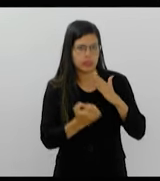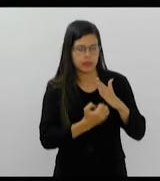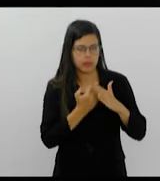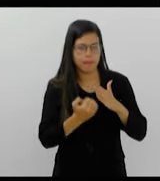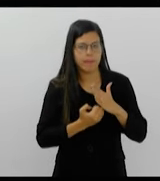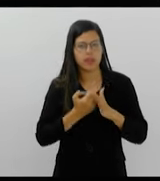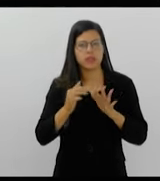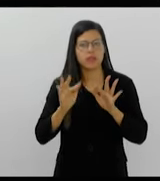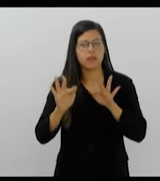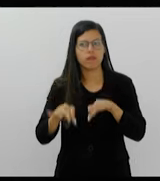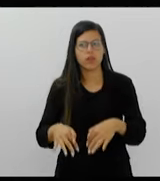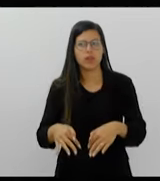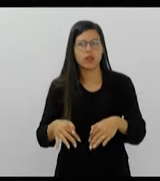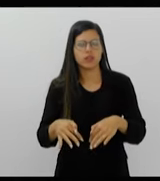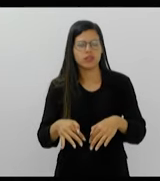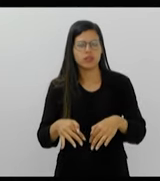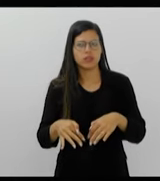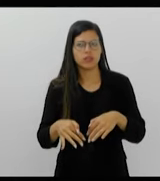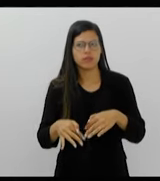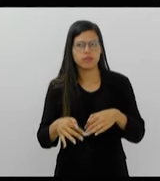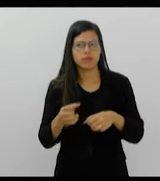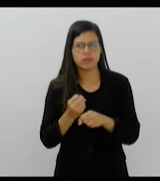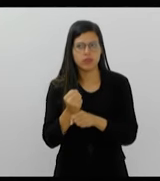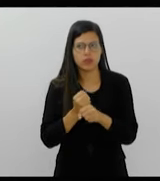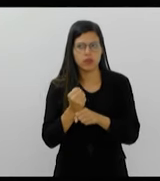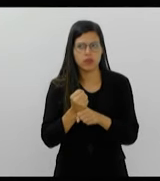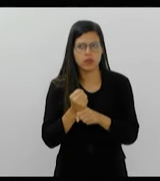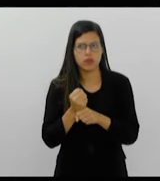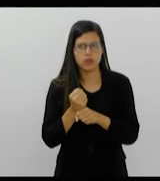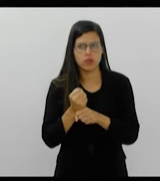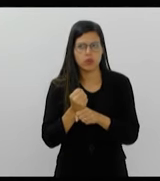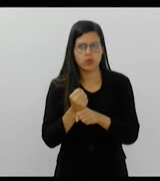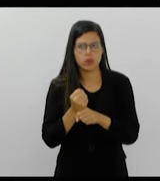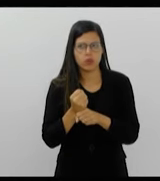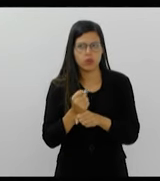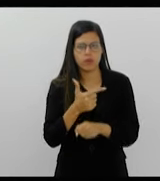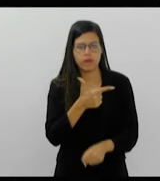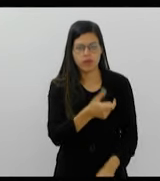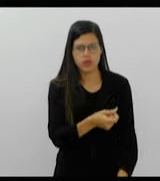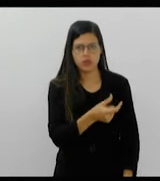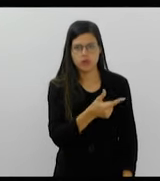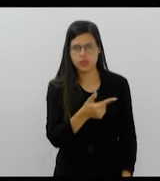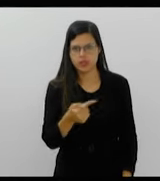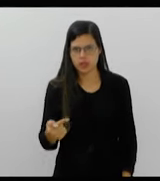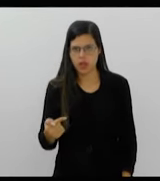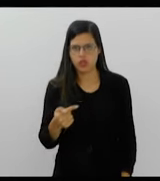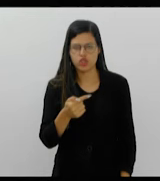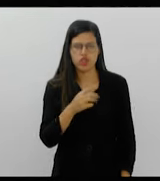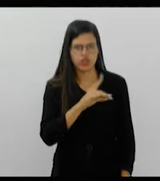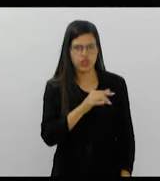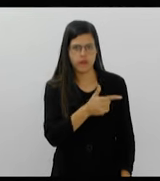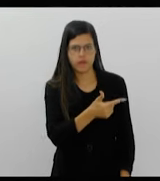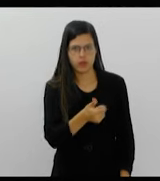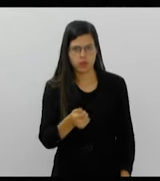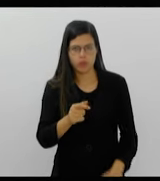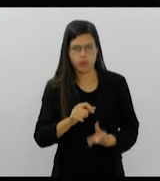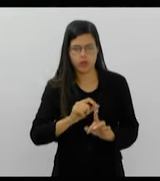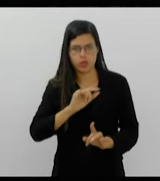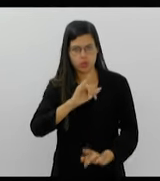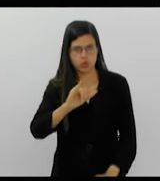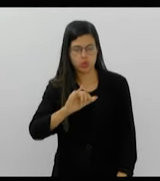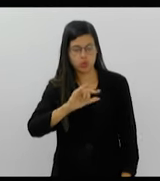exatamente em 21 de julho de 27, foi cogitada e lançado